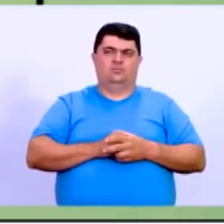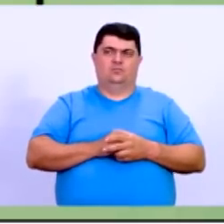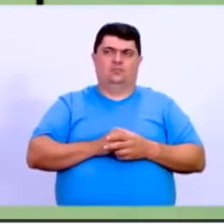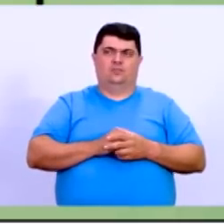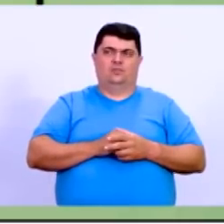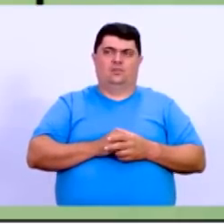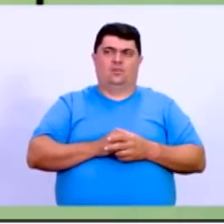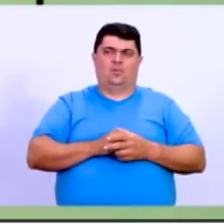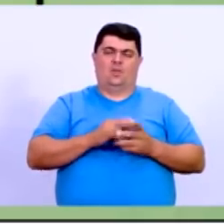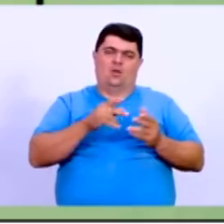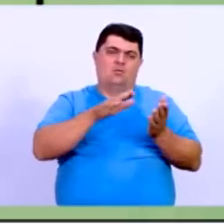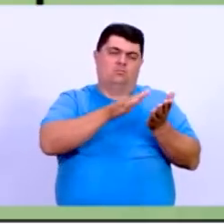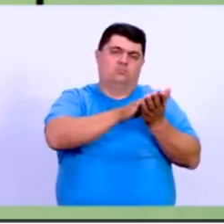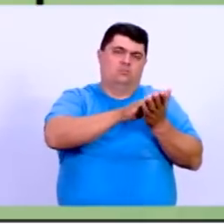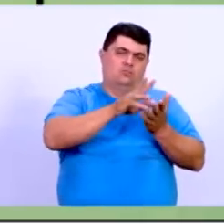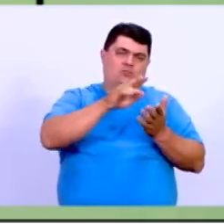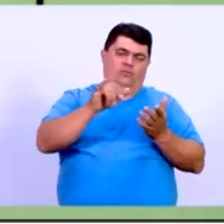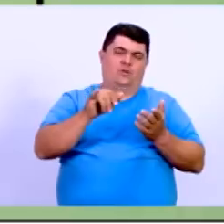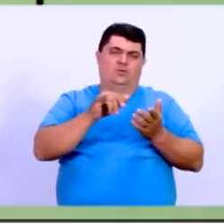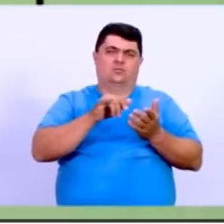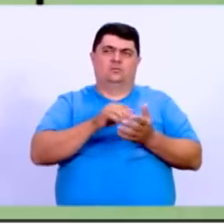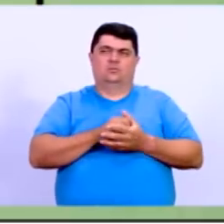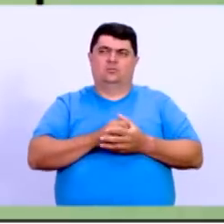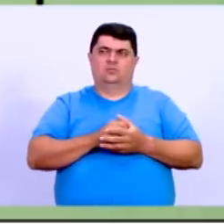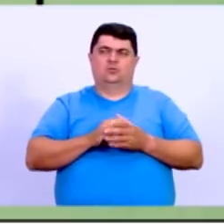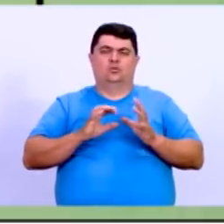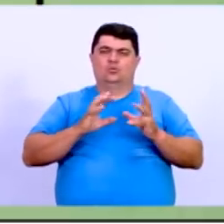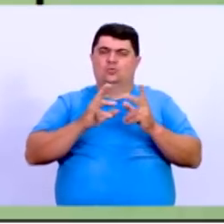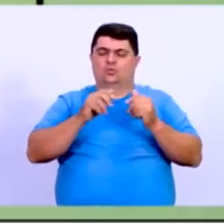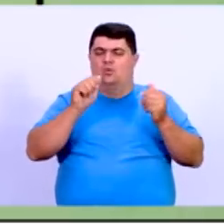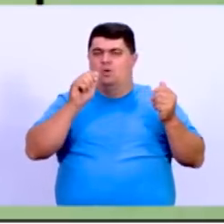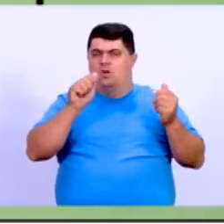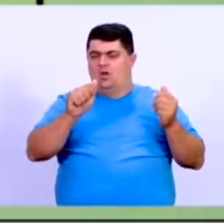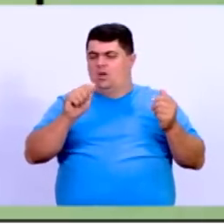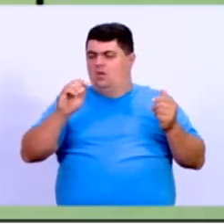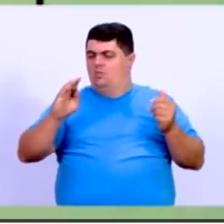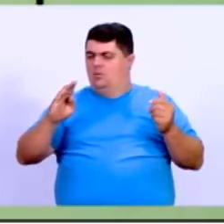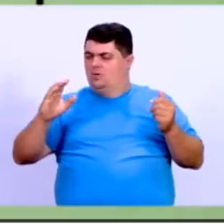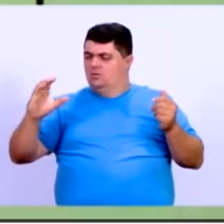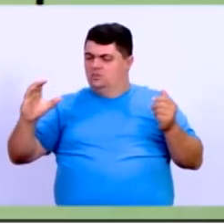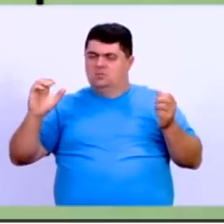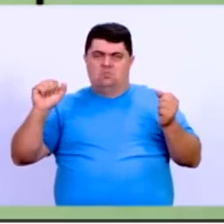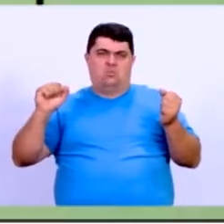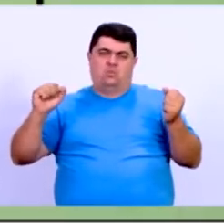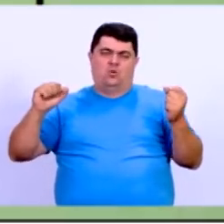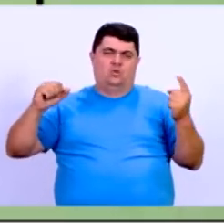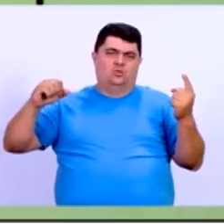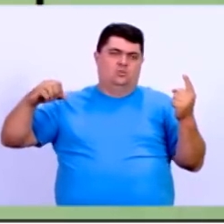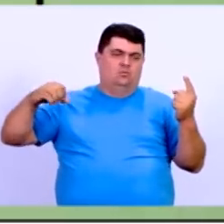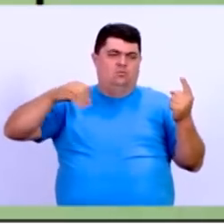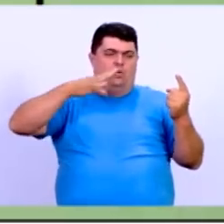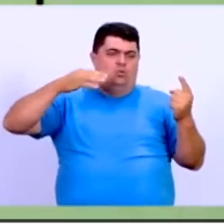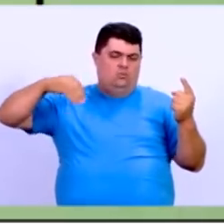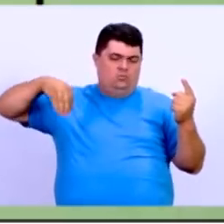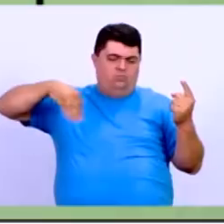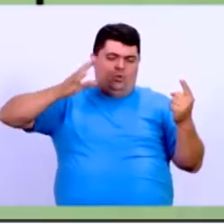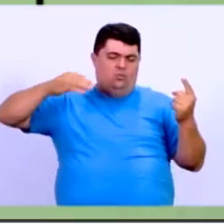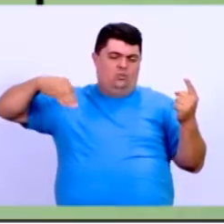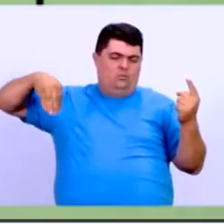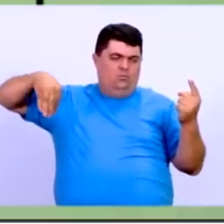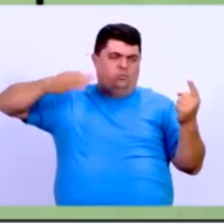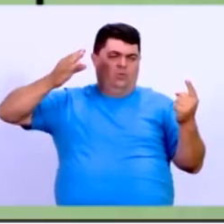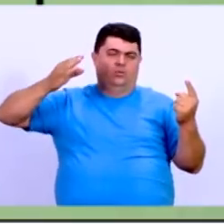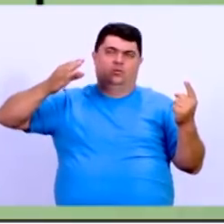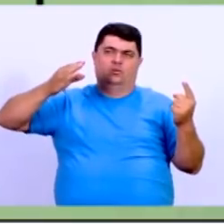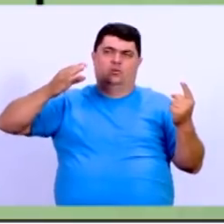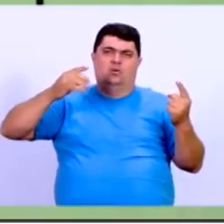recurso, né? Que é a impressora. Então, todas as máquinas aqui, quando precisarem imprimir, máquina A, B, máquina C, elas